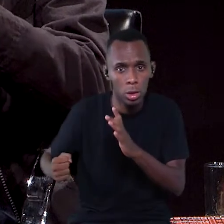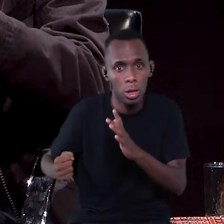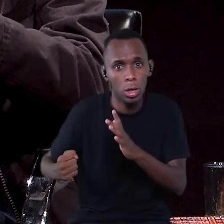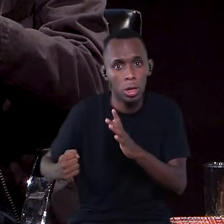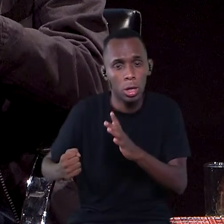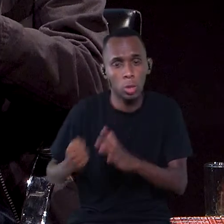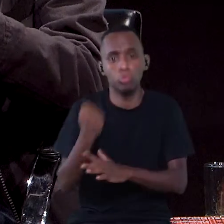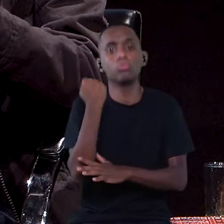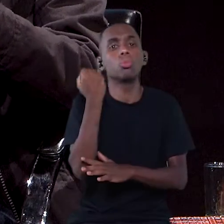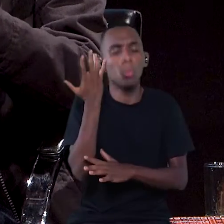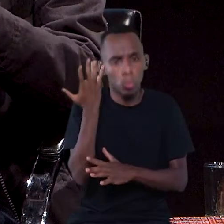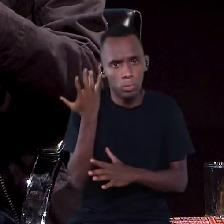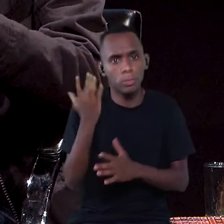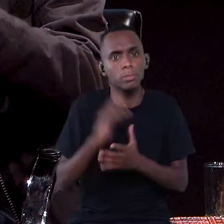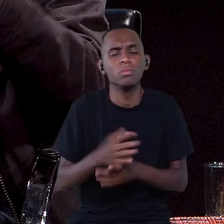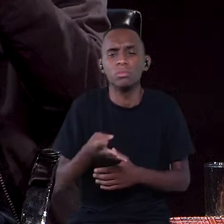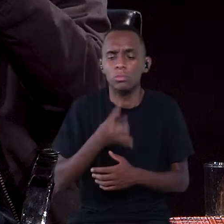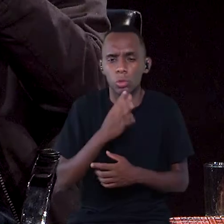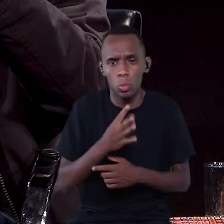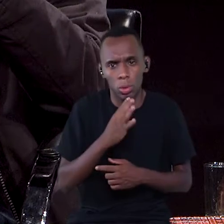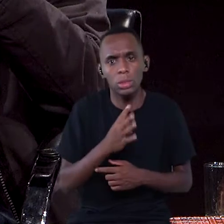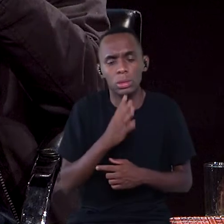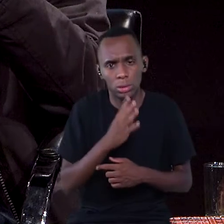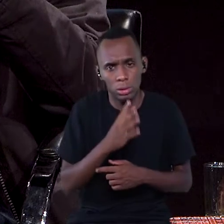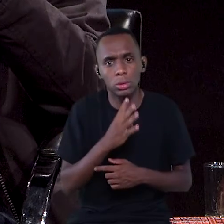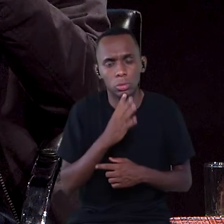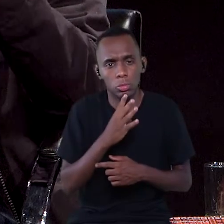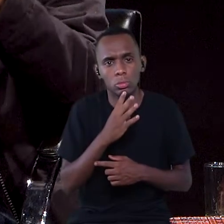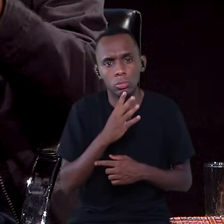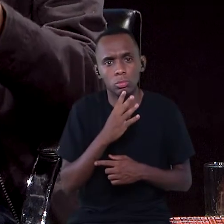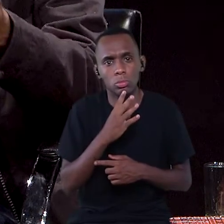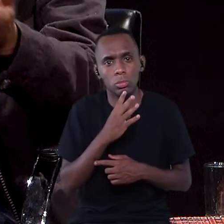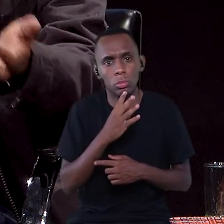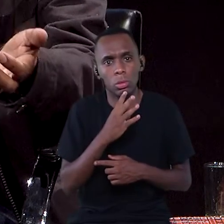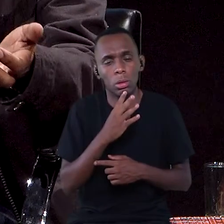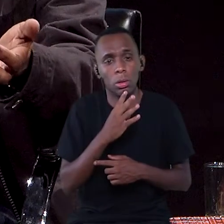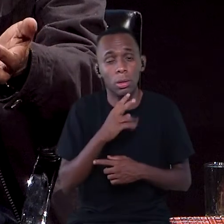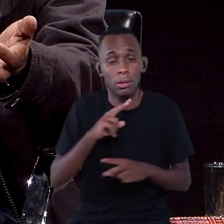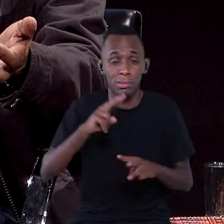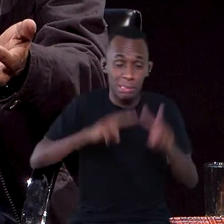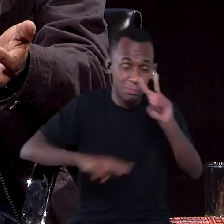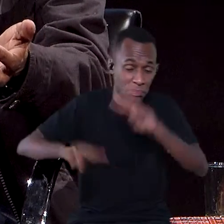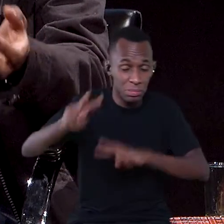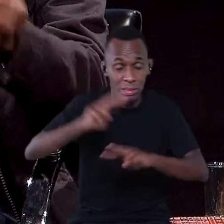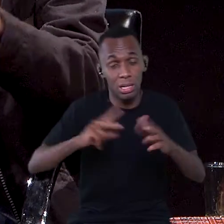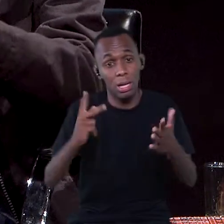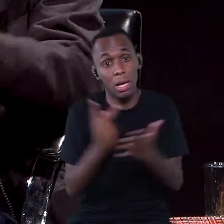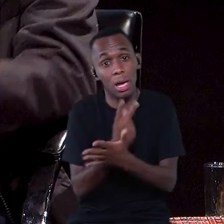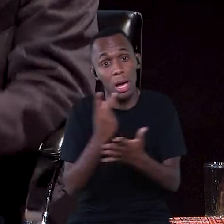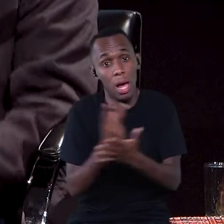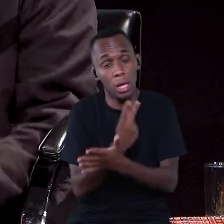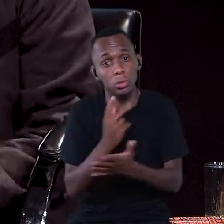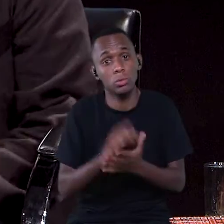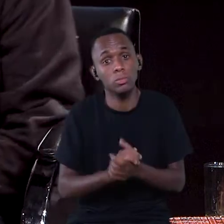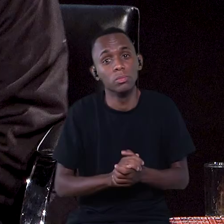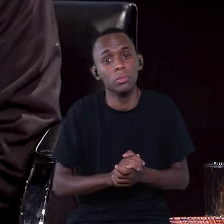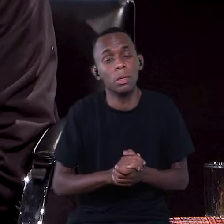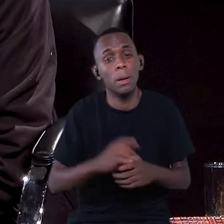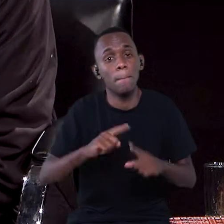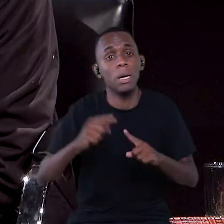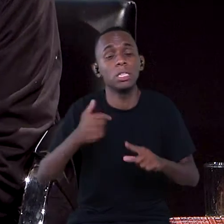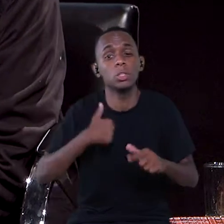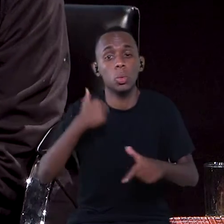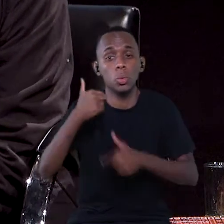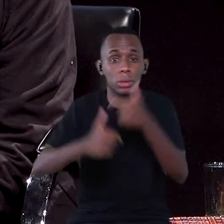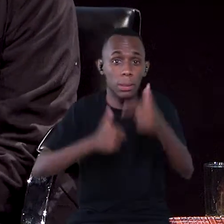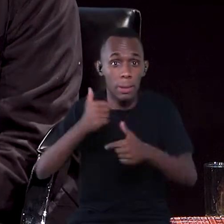é também um orixá comentado, conhecido, às vezes analisado de maneira muito equivocada, mas eu vou trabalhar com